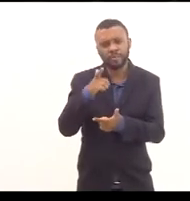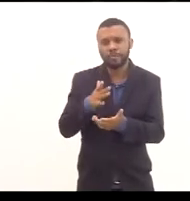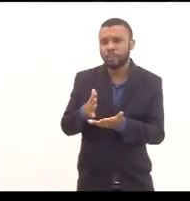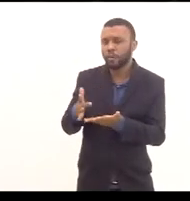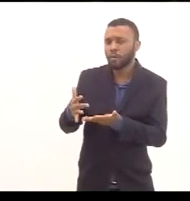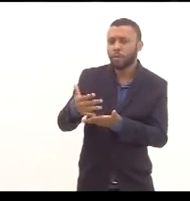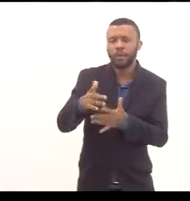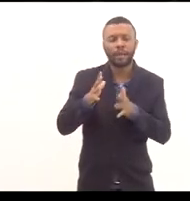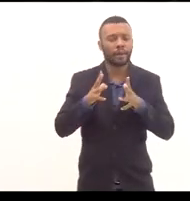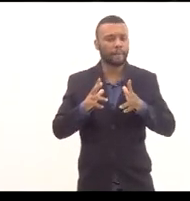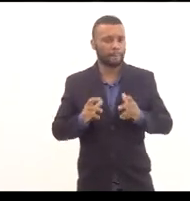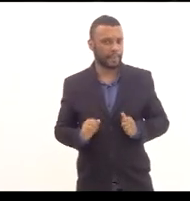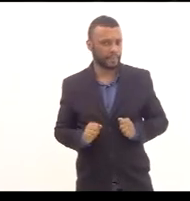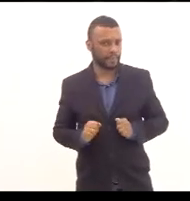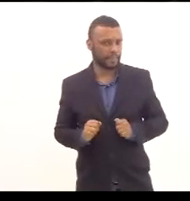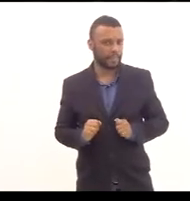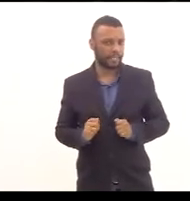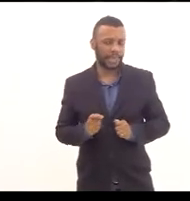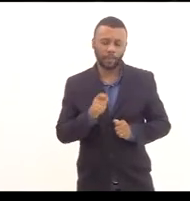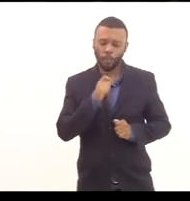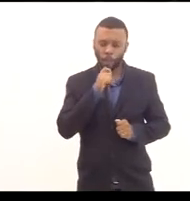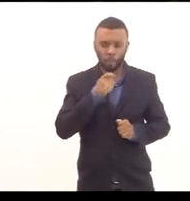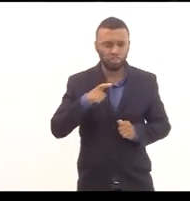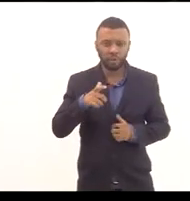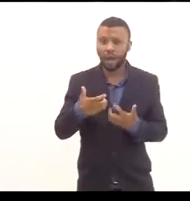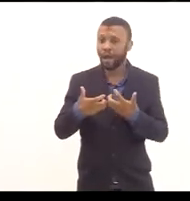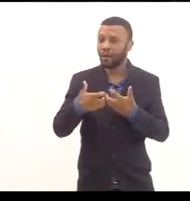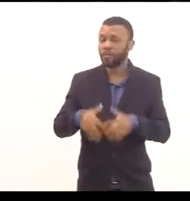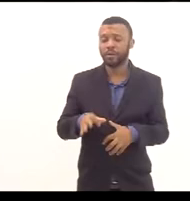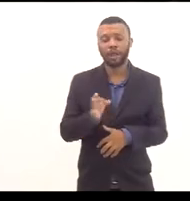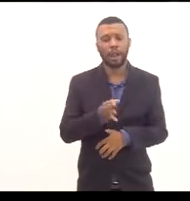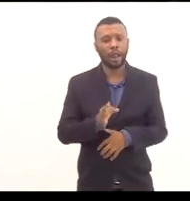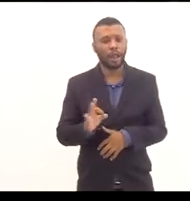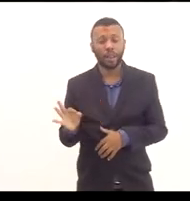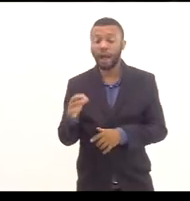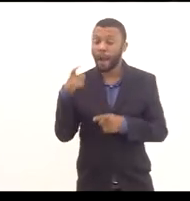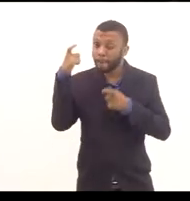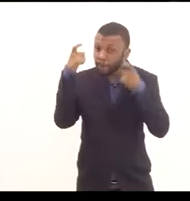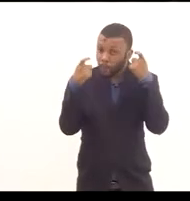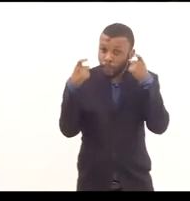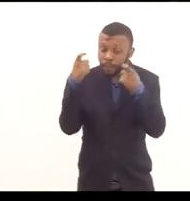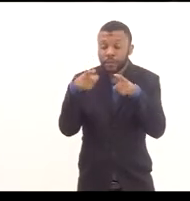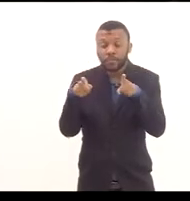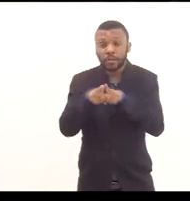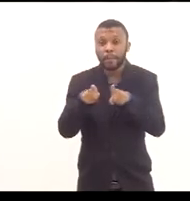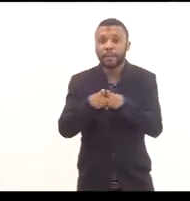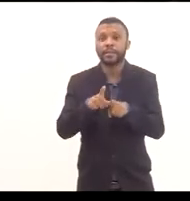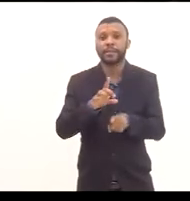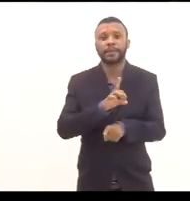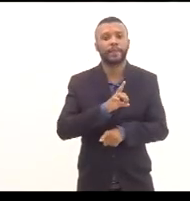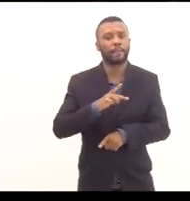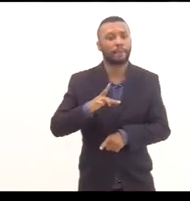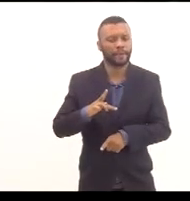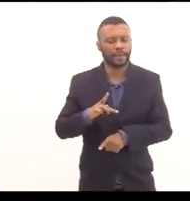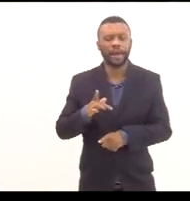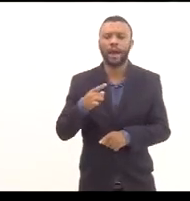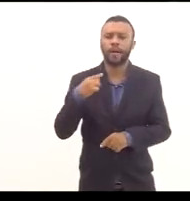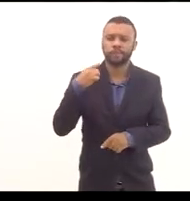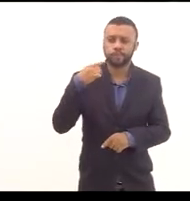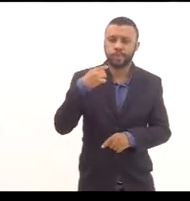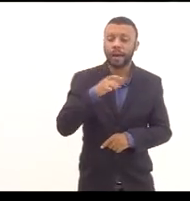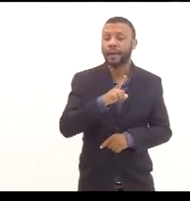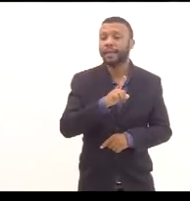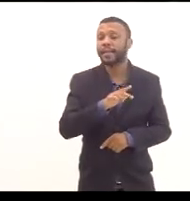lixo e não não está funcionando e é uma preocupação inclusive da Defensoria Pública Doutora Lívia tava me